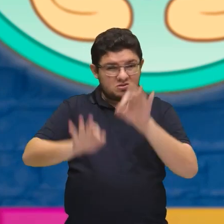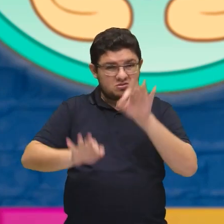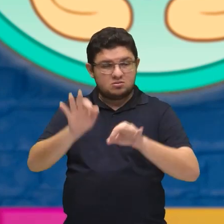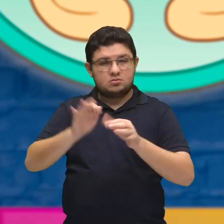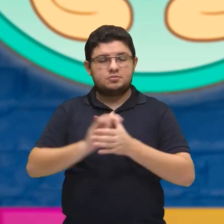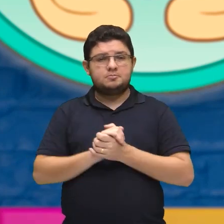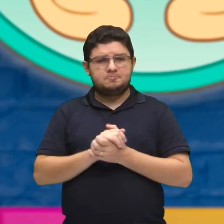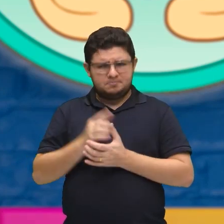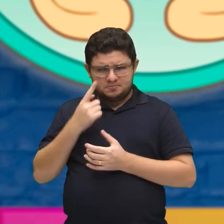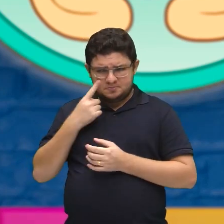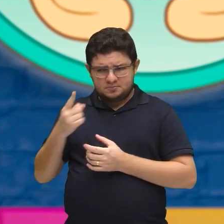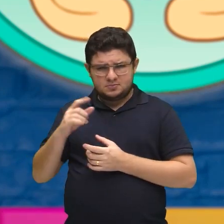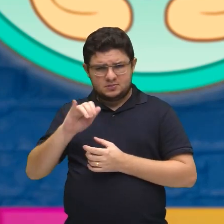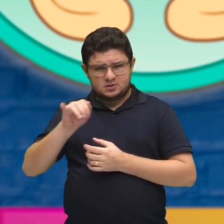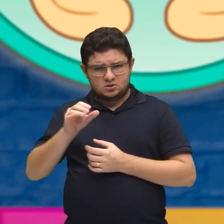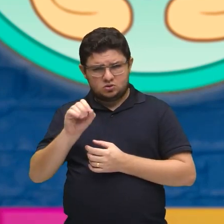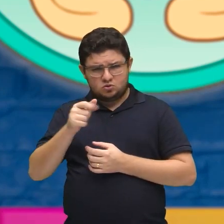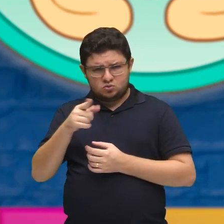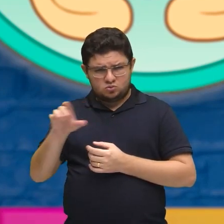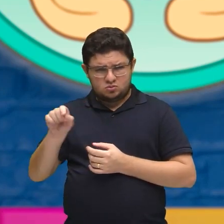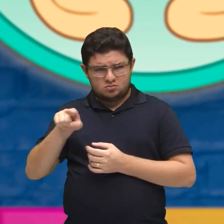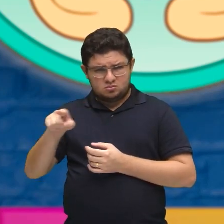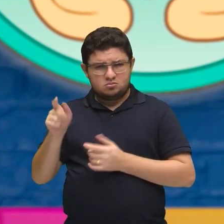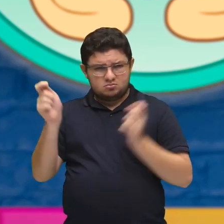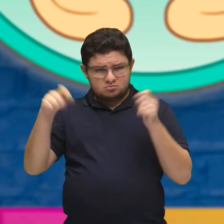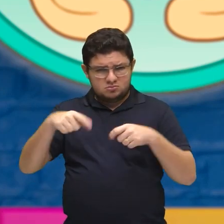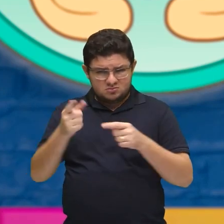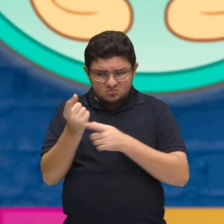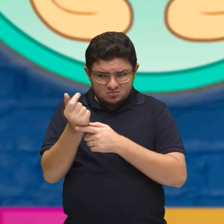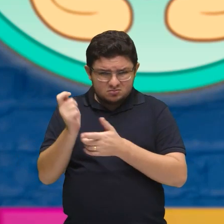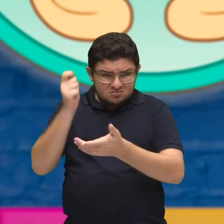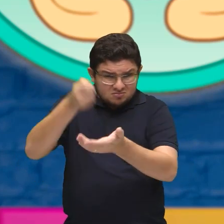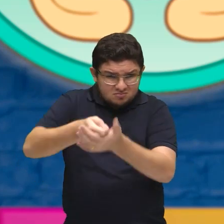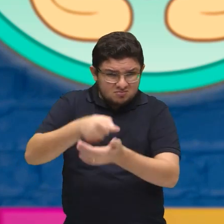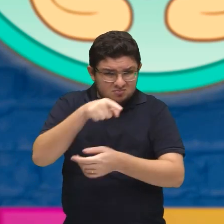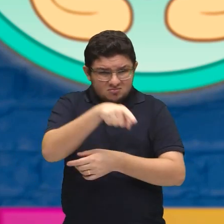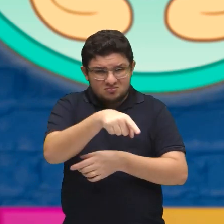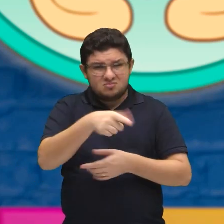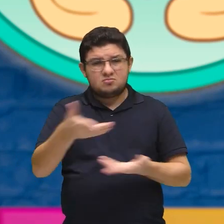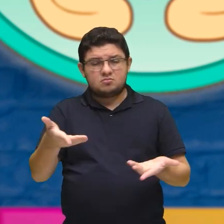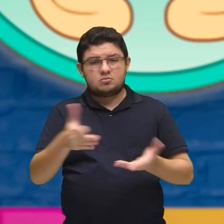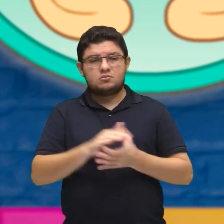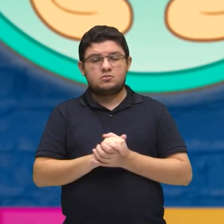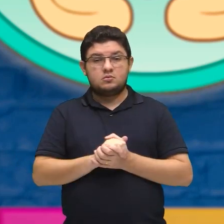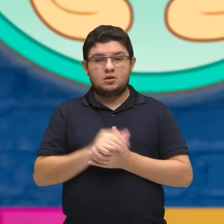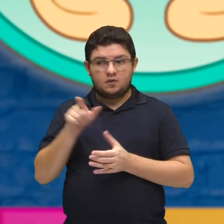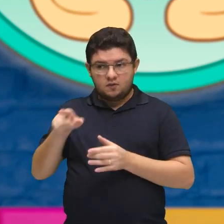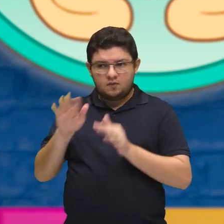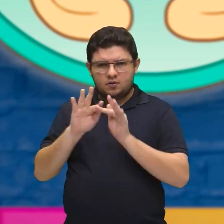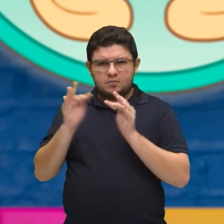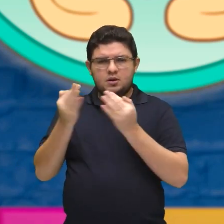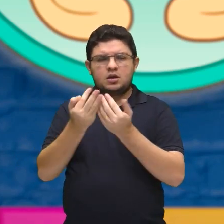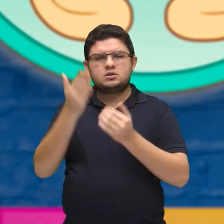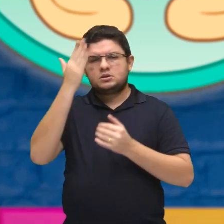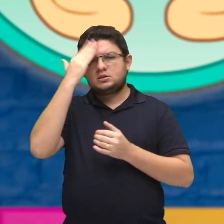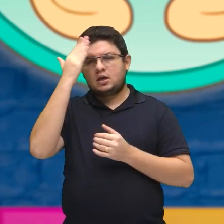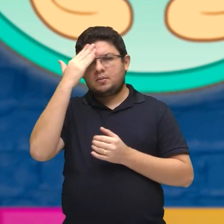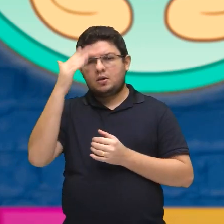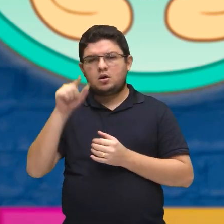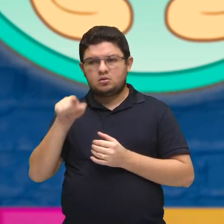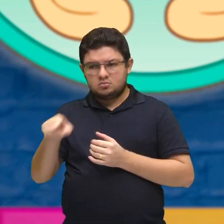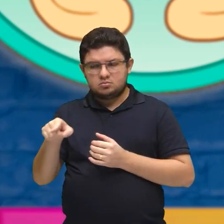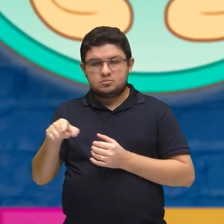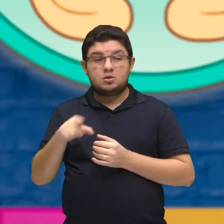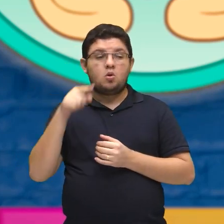condições financeiras para arcar com essa responsabilidade, né? Será que ela sabia que o filho dela estava passando isso na